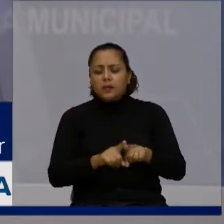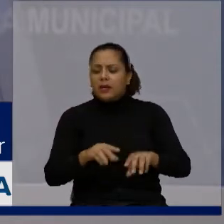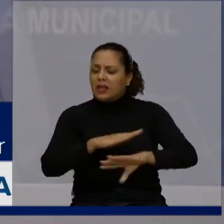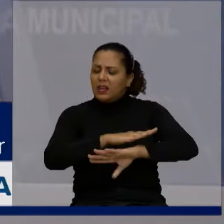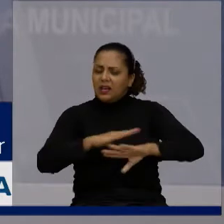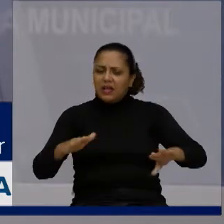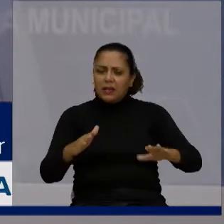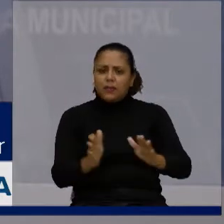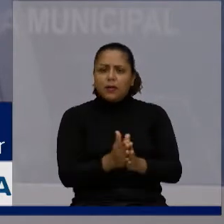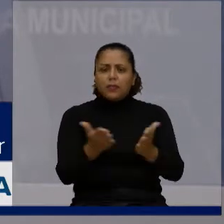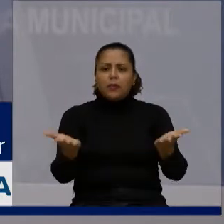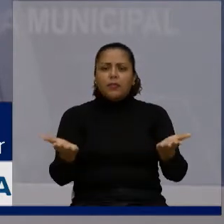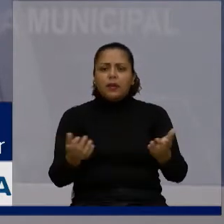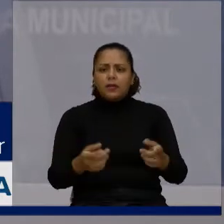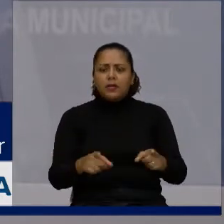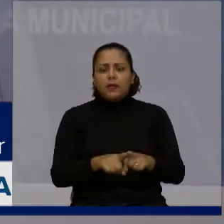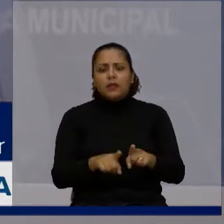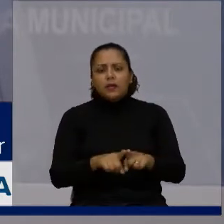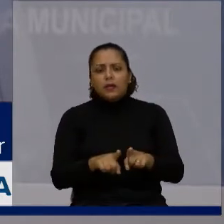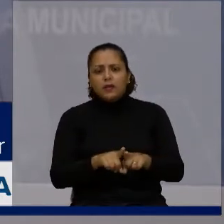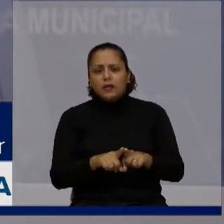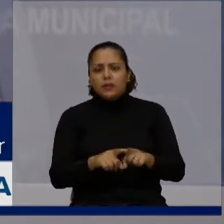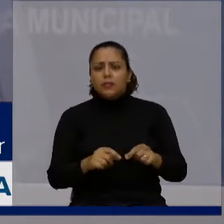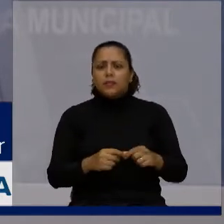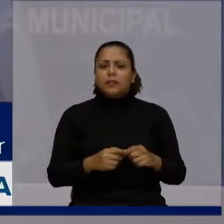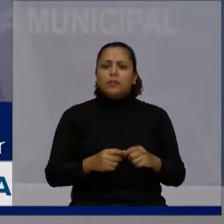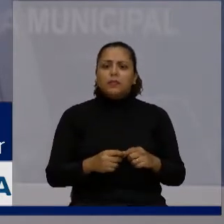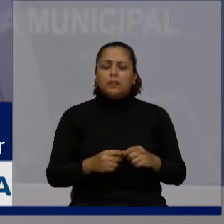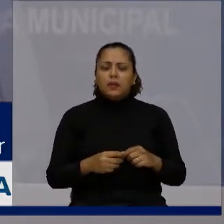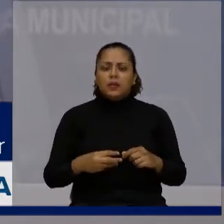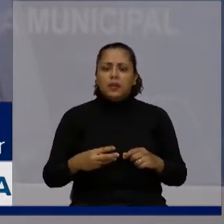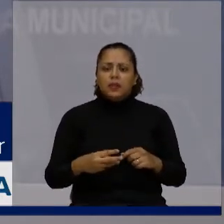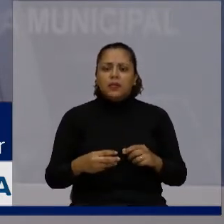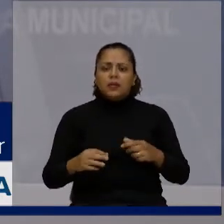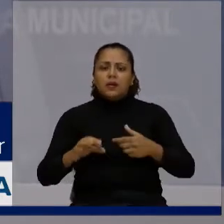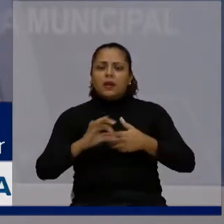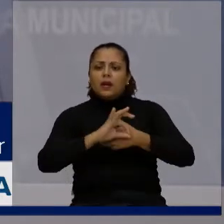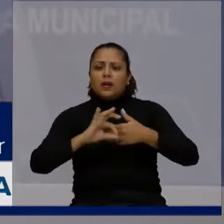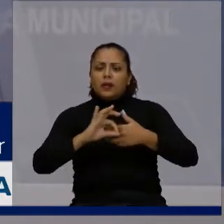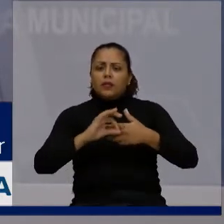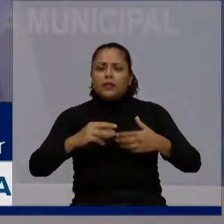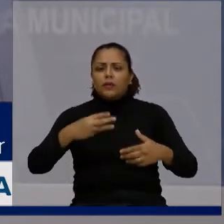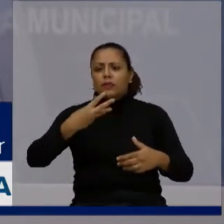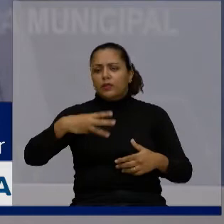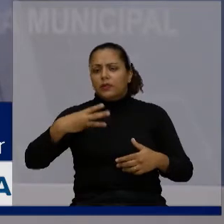a marginalização, no artigo 3º, parágrafo